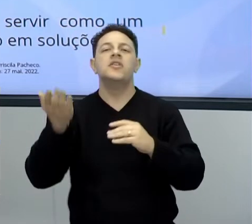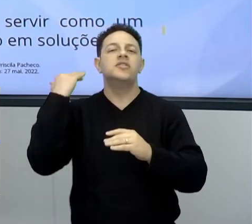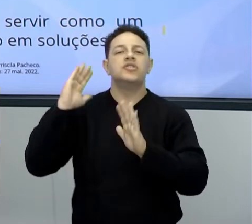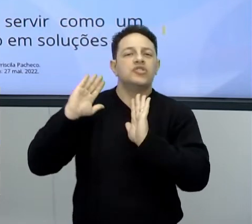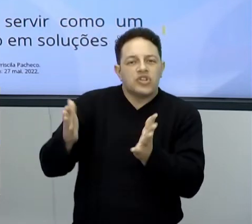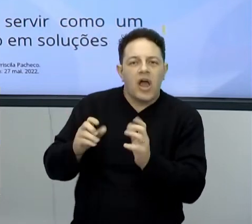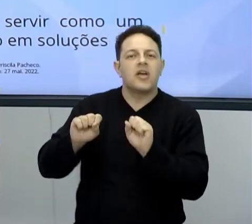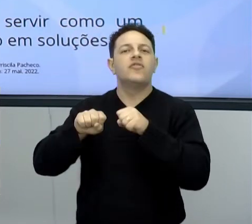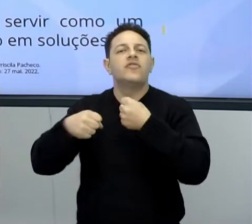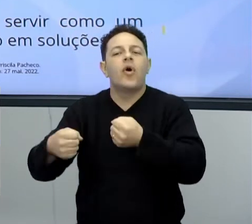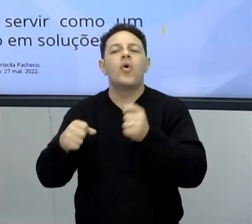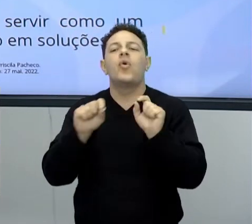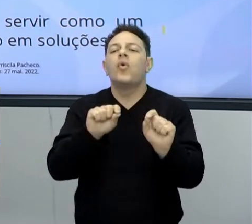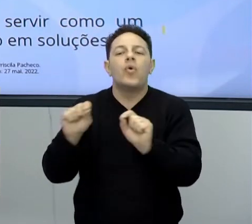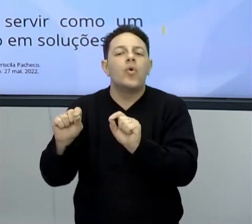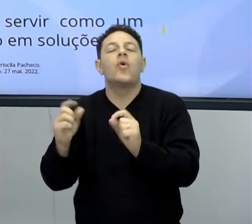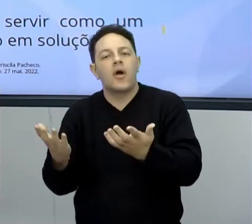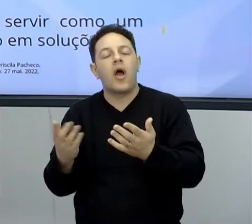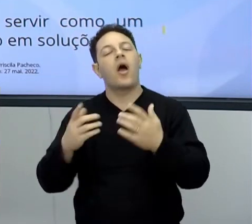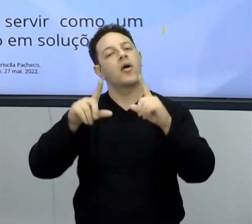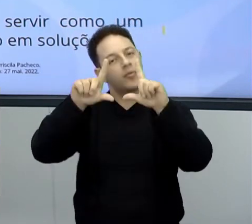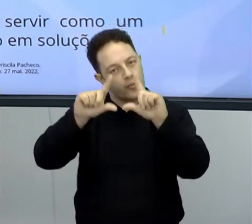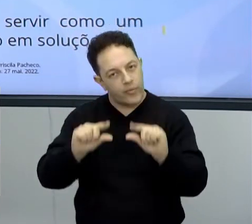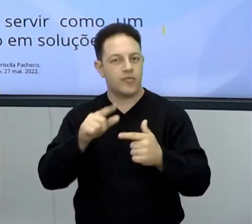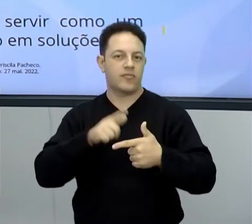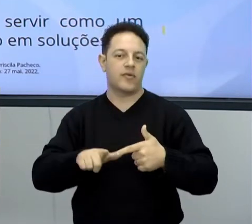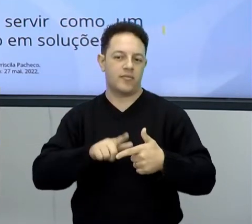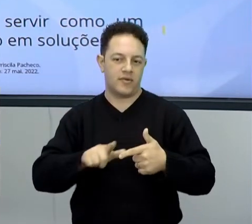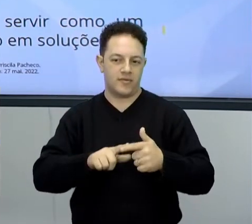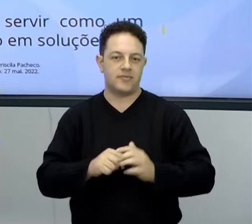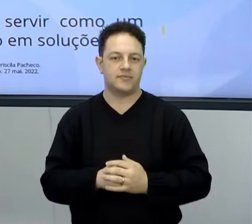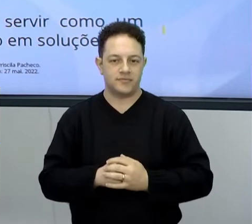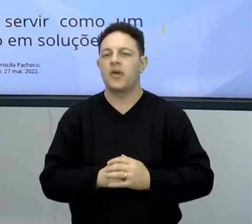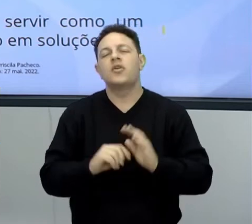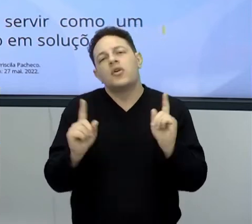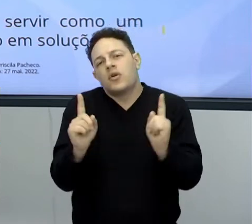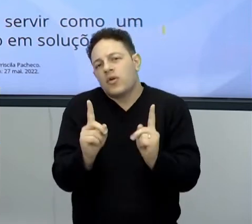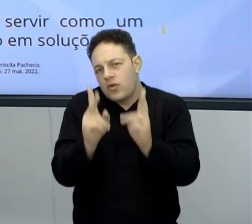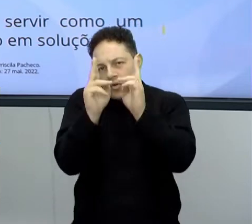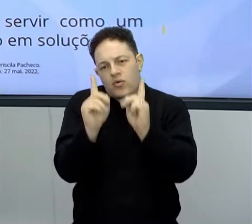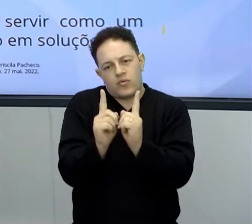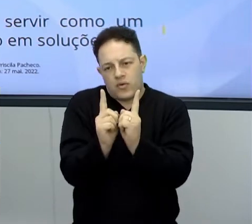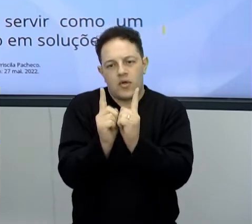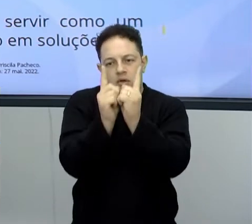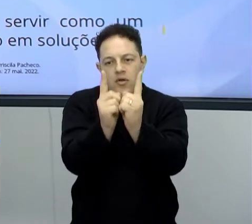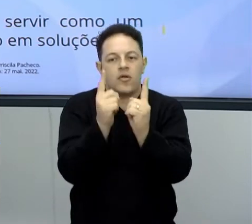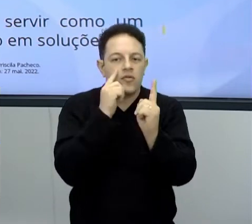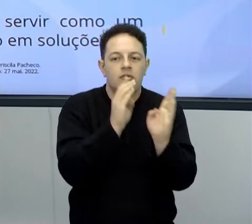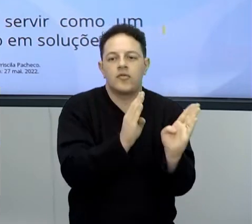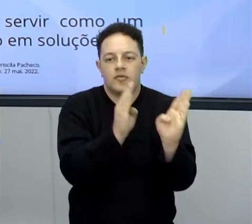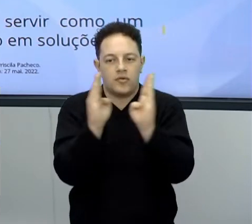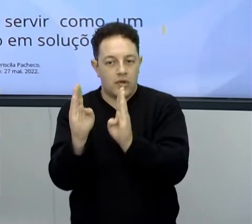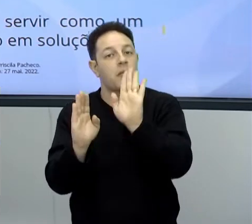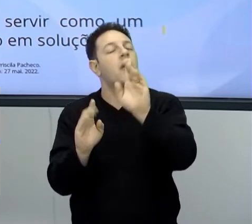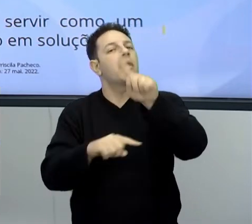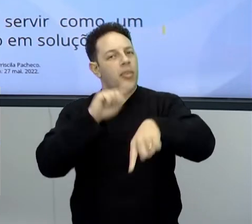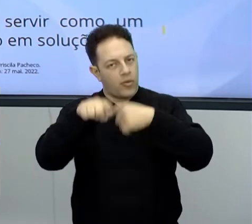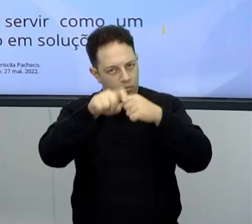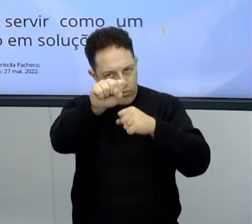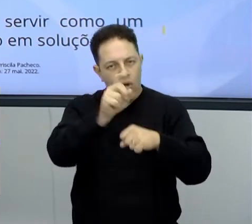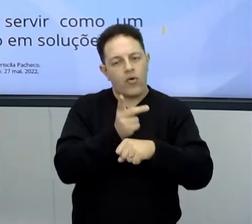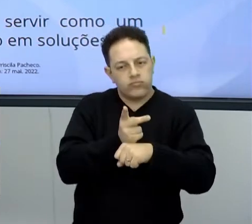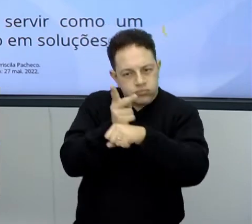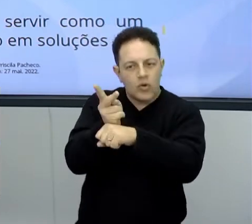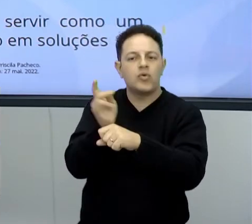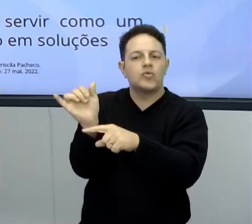que tem amenizado este problema, tá bom? Então ficou aí só um trechinho para vocês observarem, mas vocês podem buscar